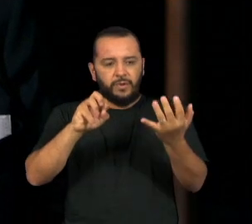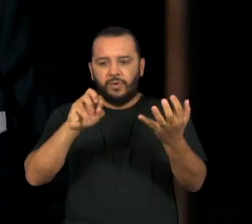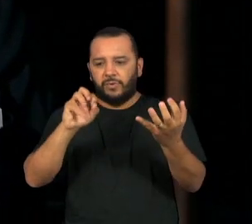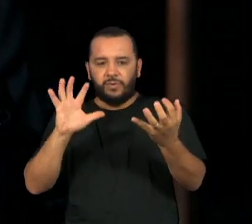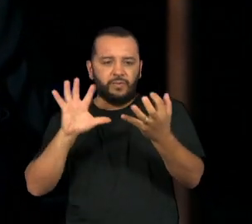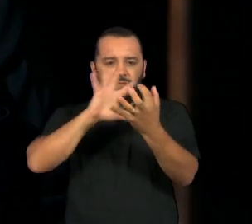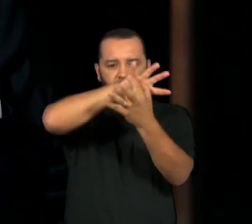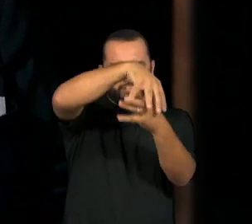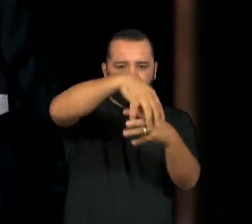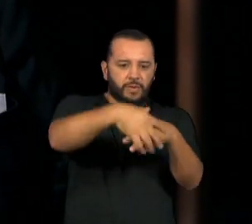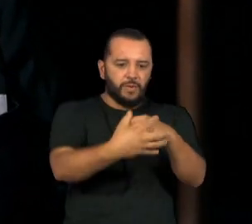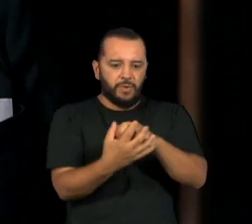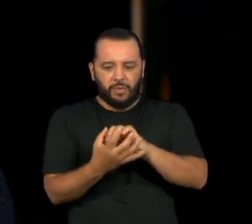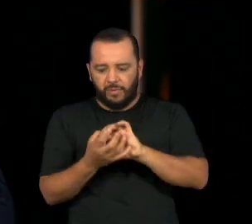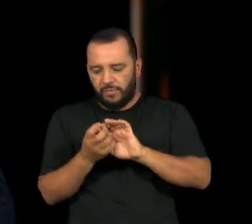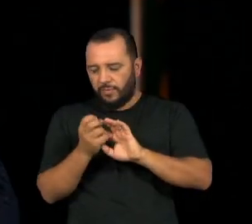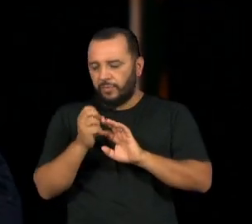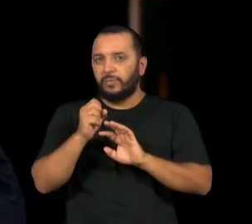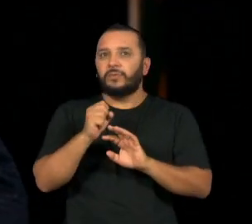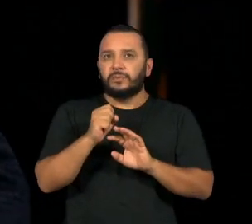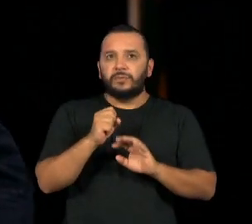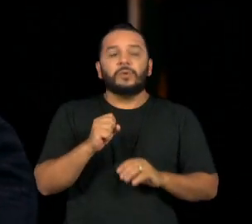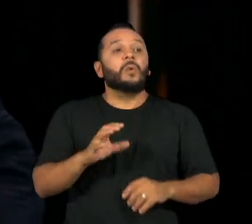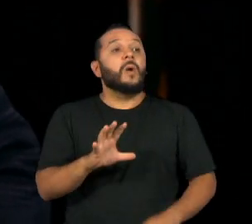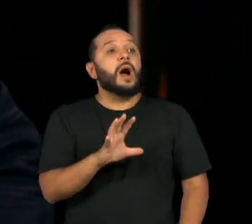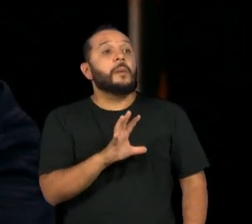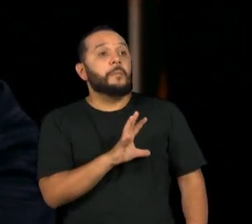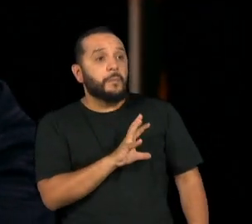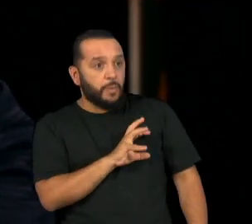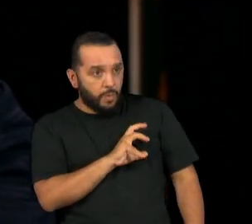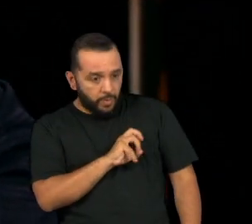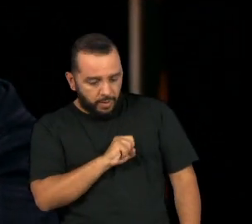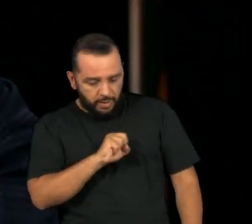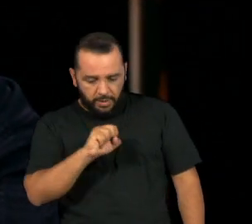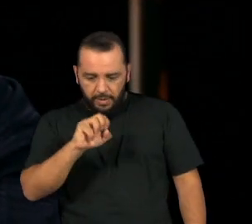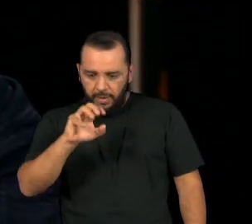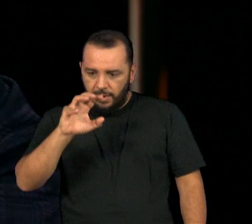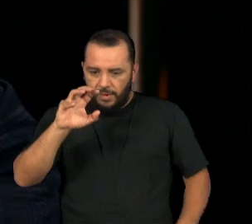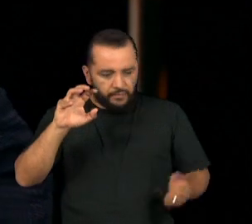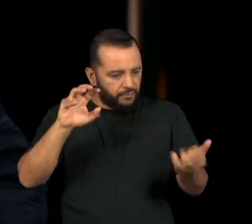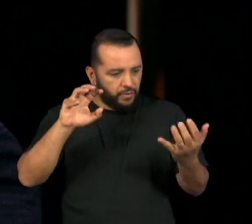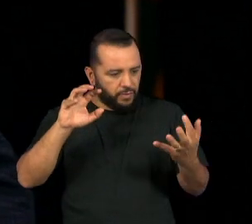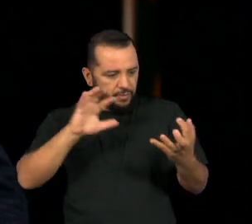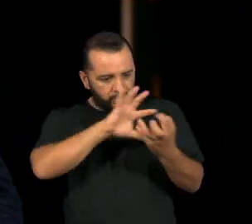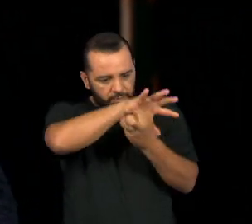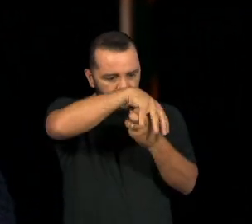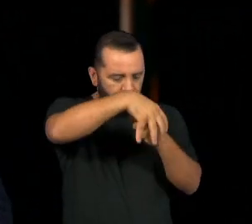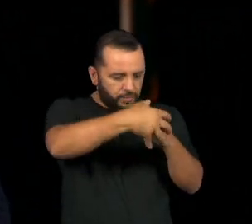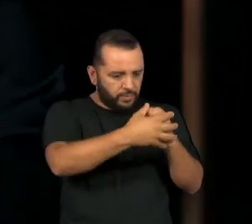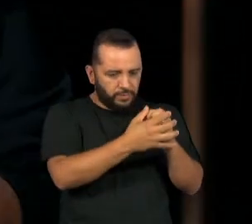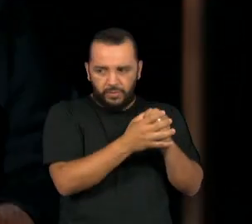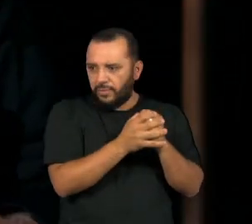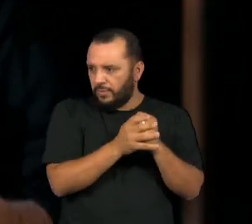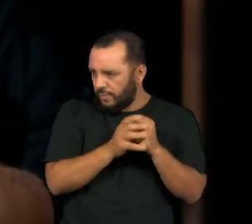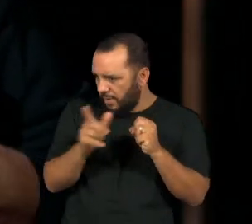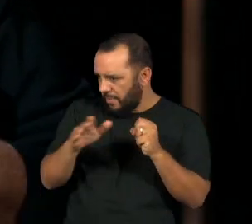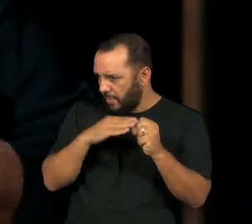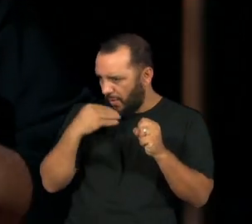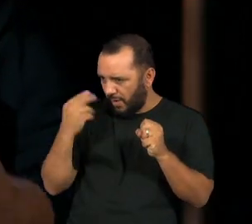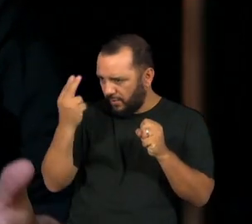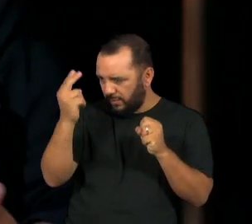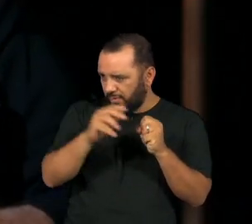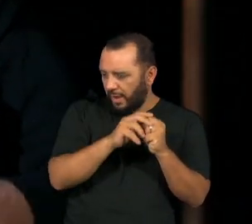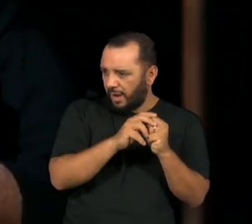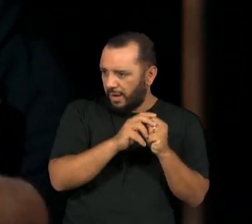morre. O amor comeu fogo para matar o que não morre. Você pode matar o que você quiser, menos